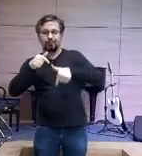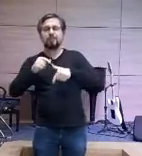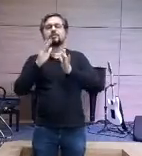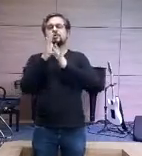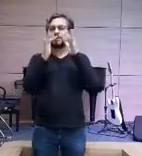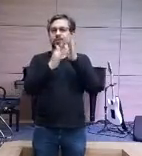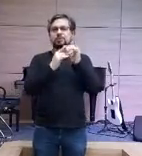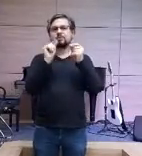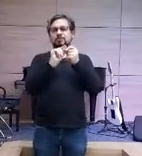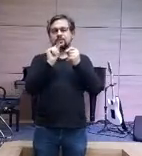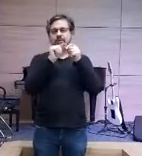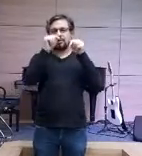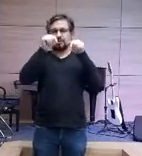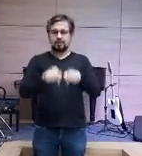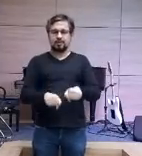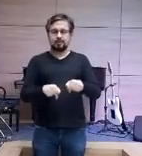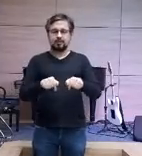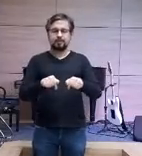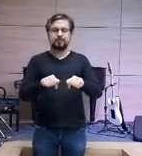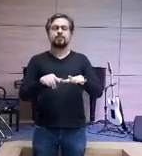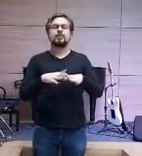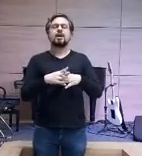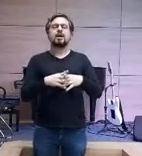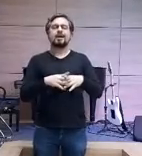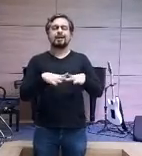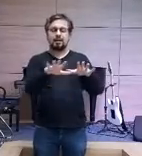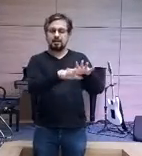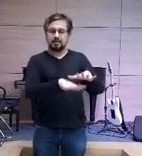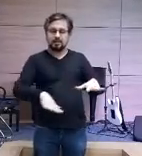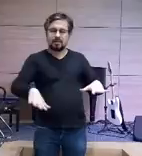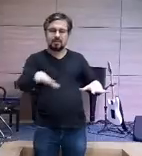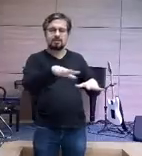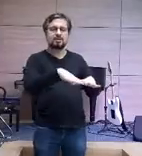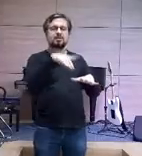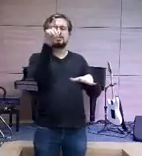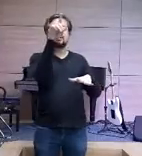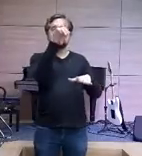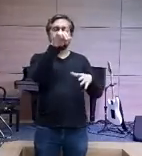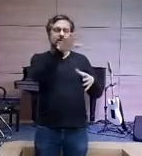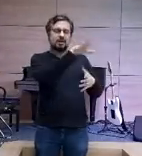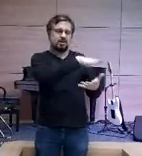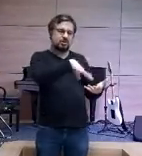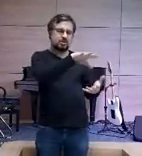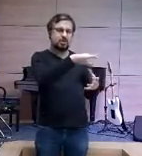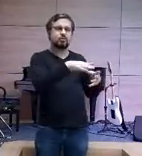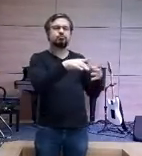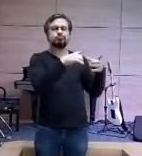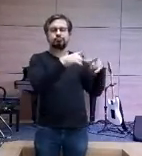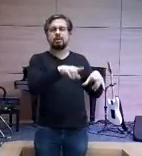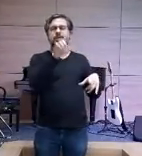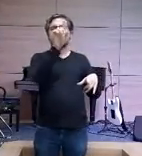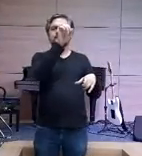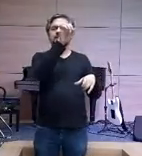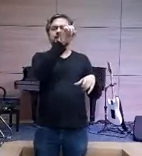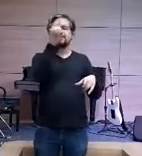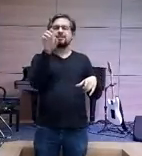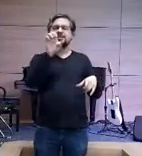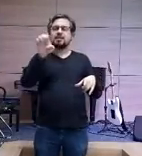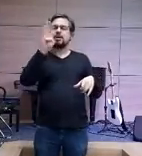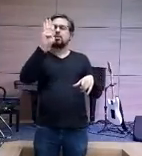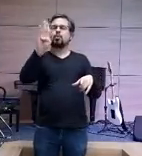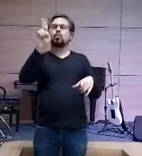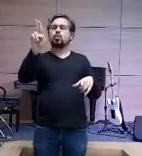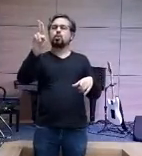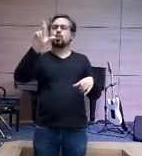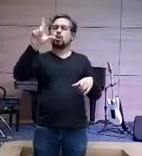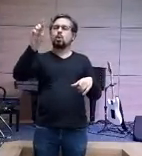e os território de zabulon e feeling naftalina representavam ali naquele momento reino do